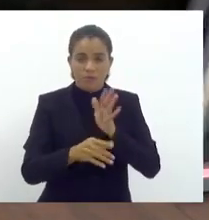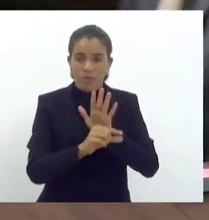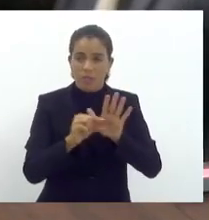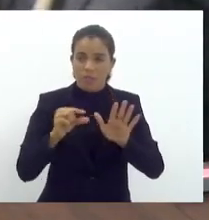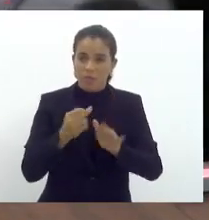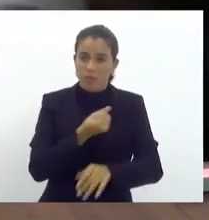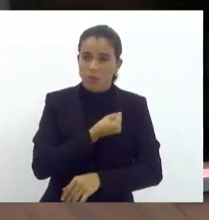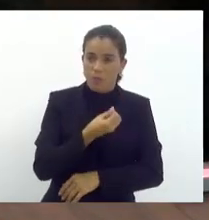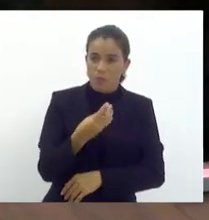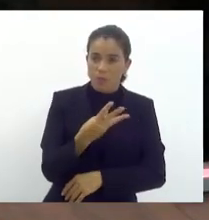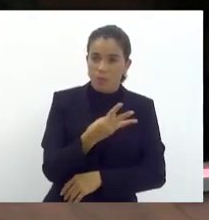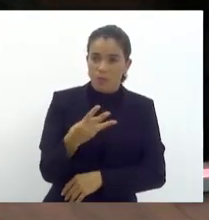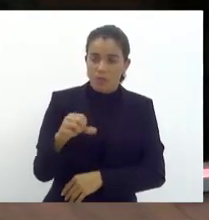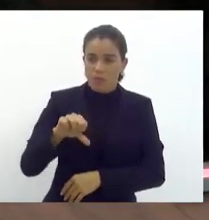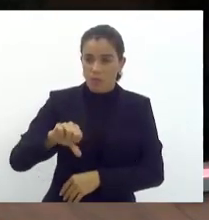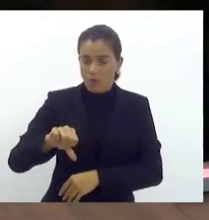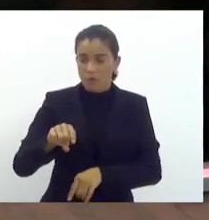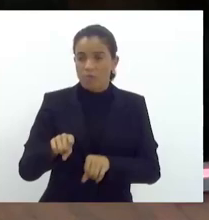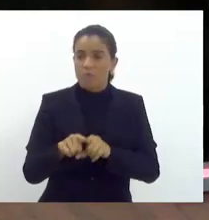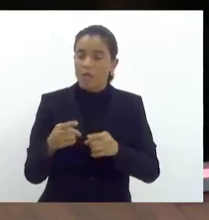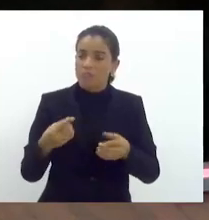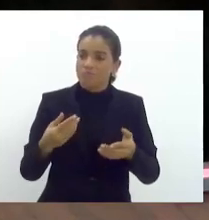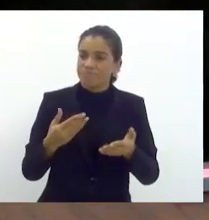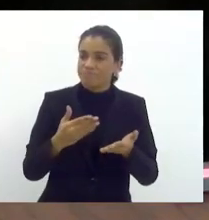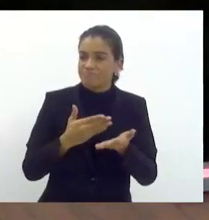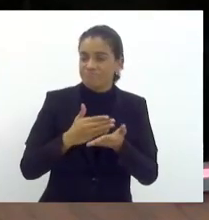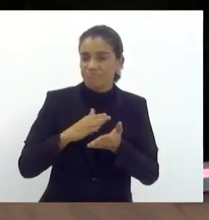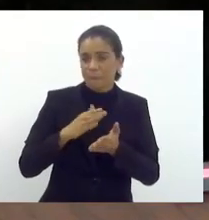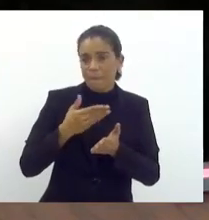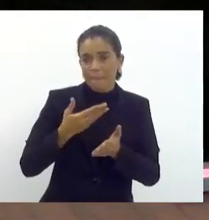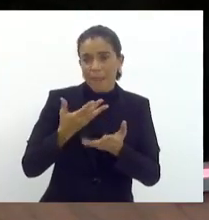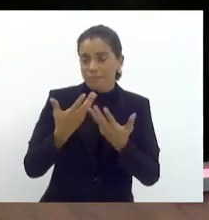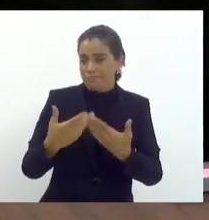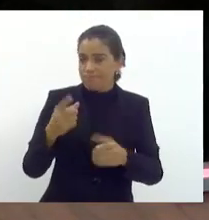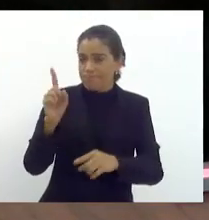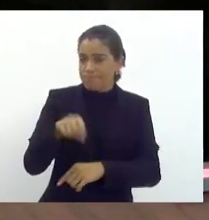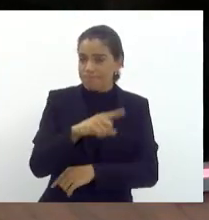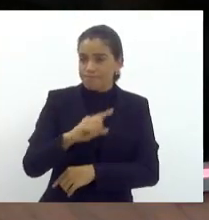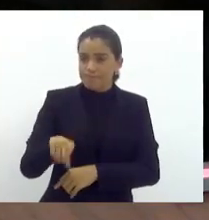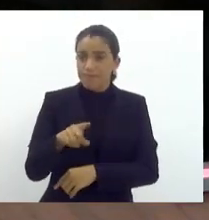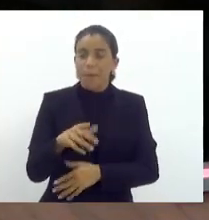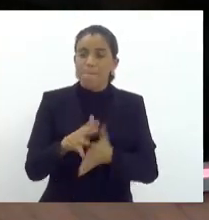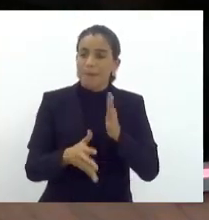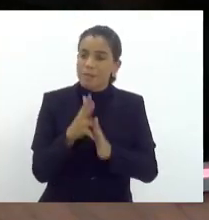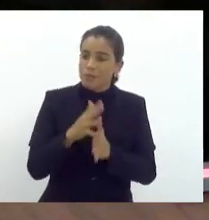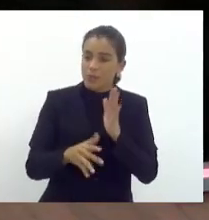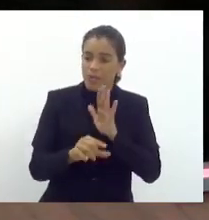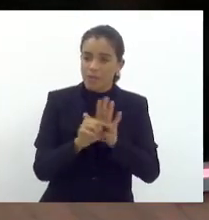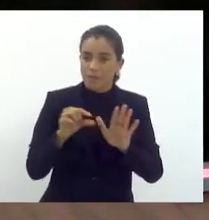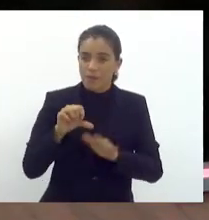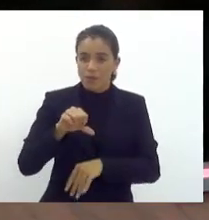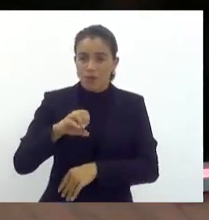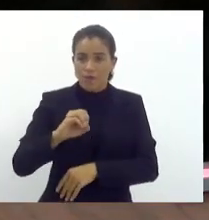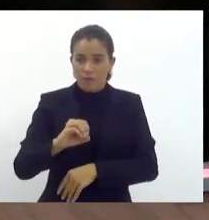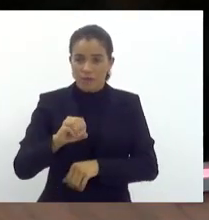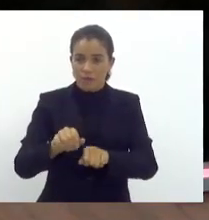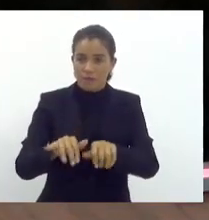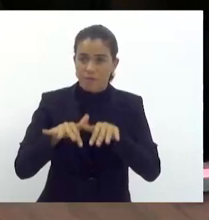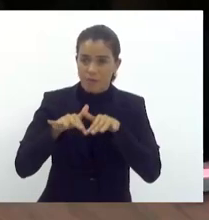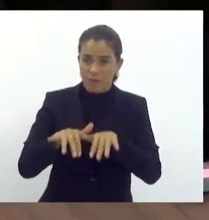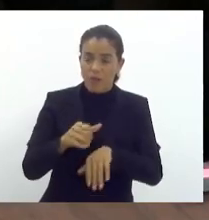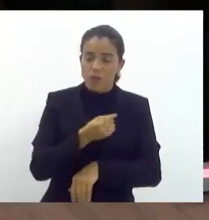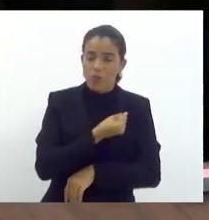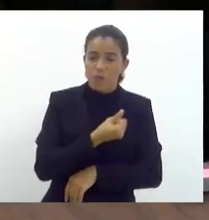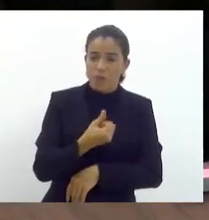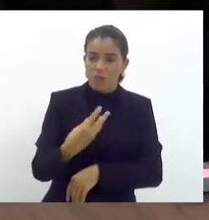número 39 de plenário pela rejeição da emenda número 15 de plenário prejudicada a emenda 90 de plenário pela Emenda